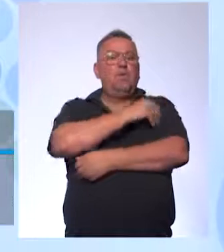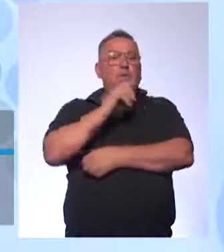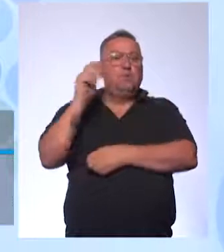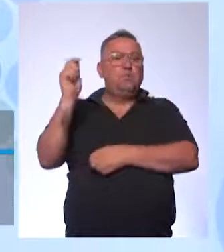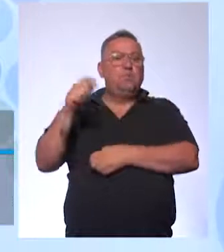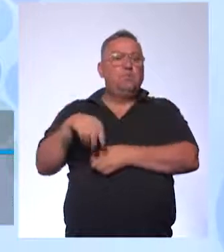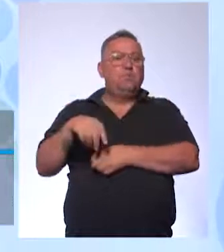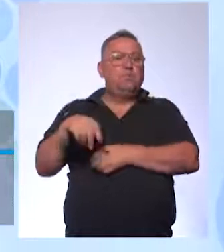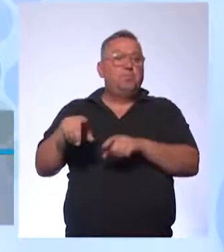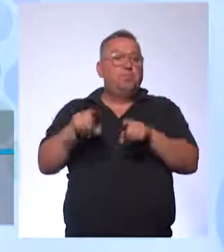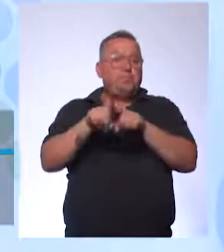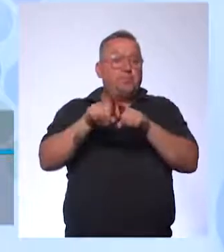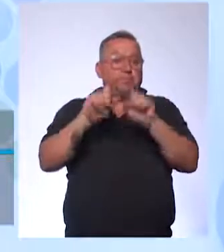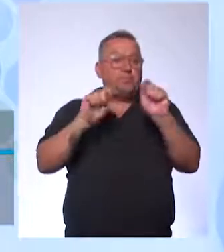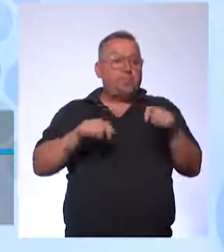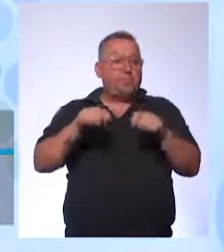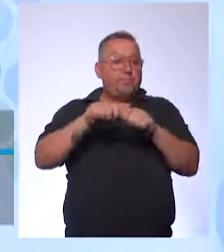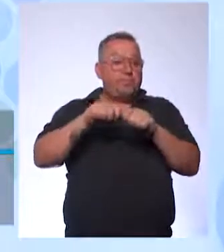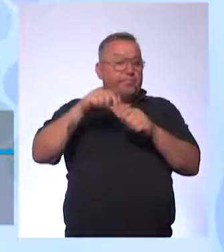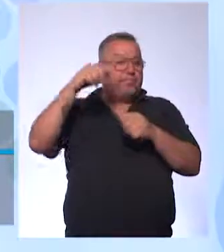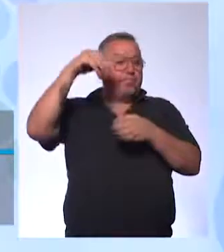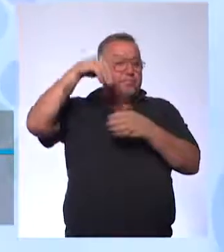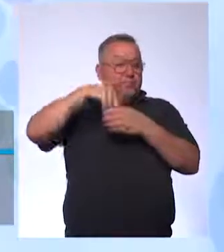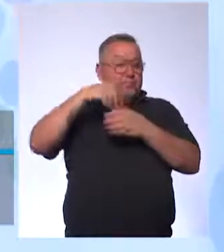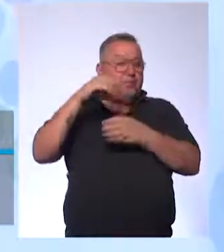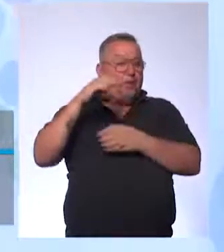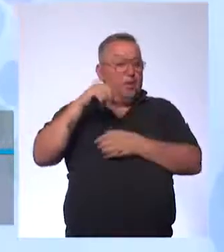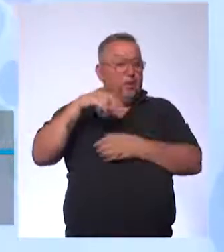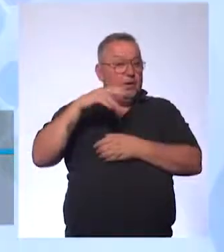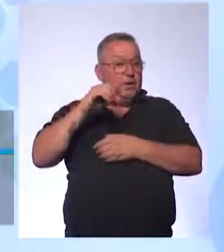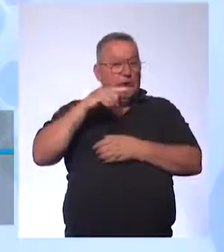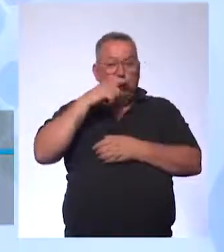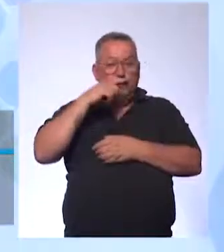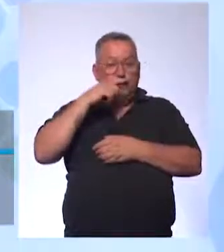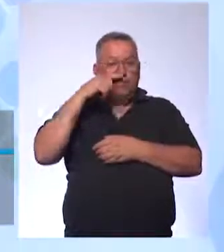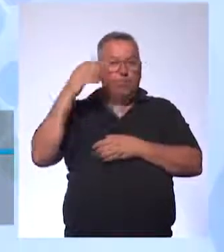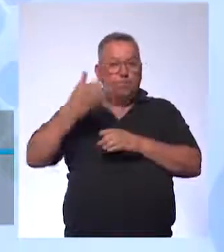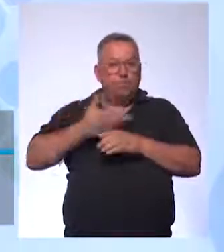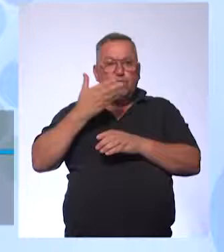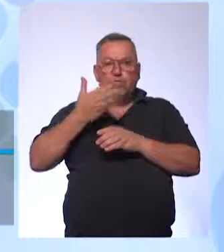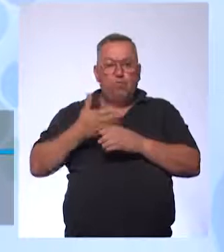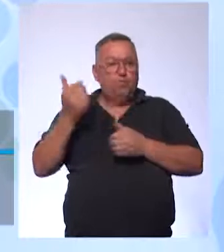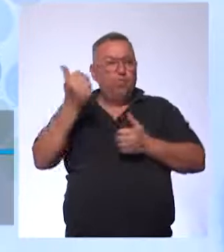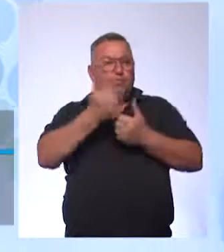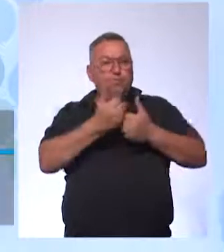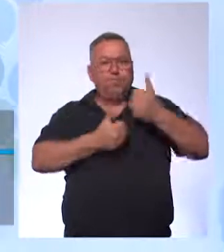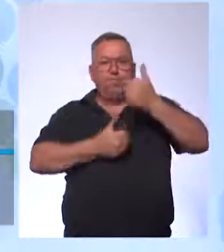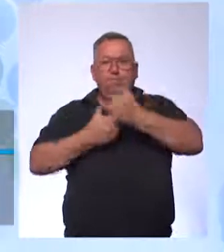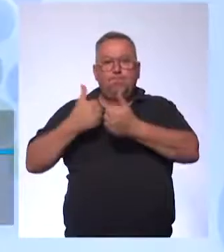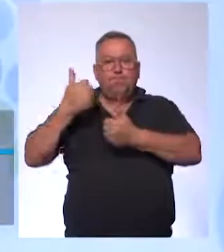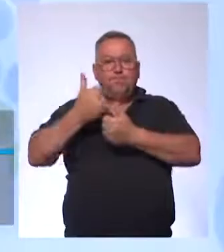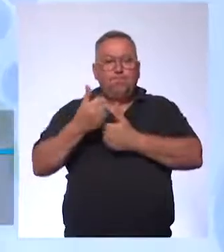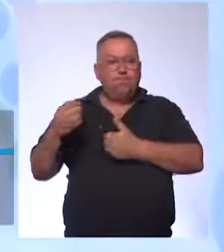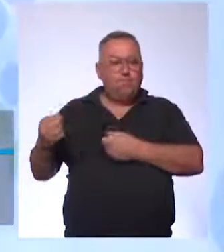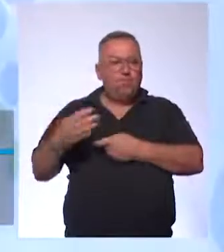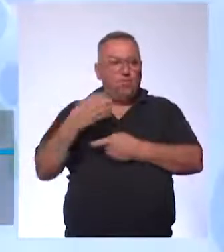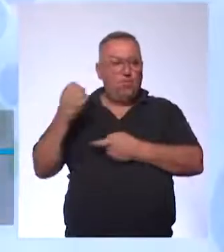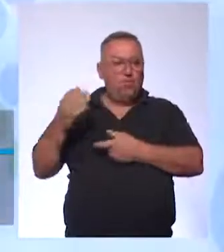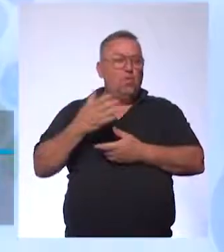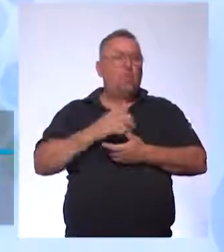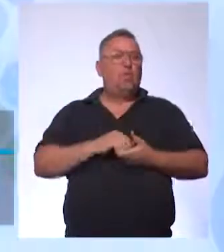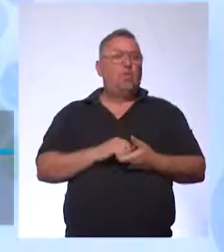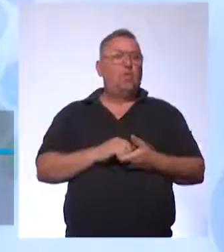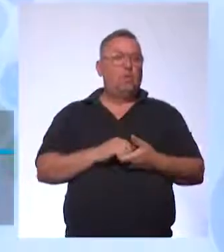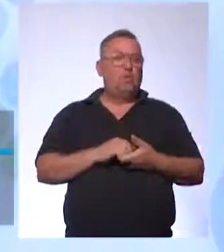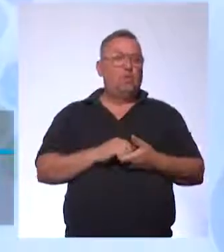encontro ele, eu posso plantar a cana, e aí eu colhi a cana, eu planto mais cana, então eu estou renovando. Só para a